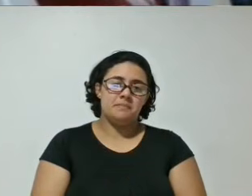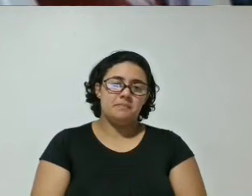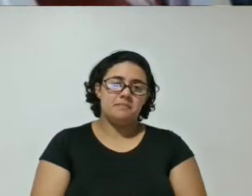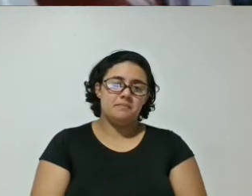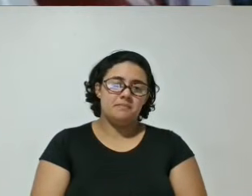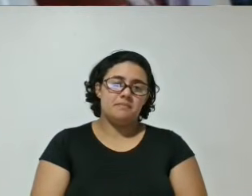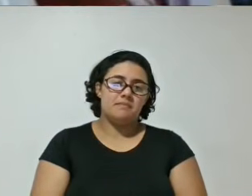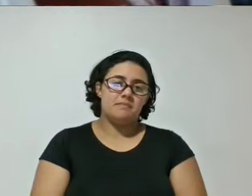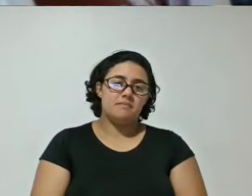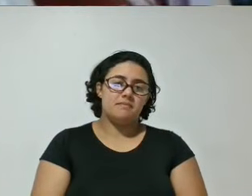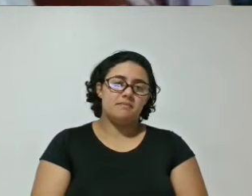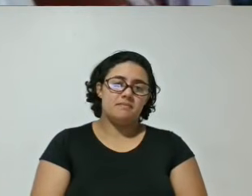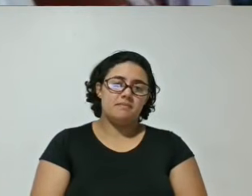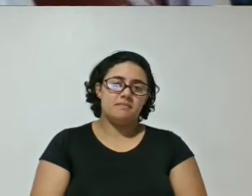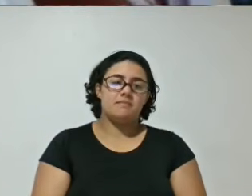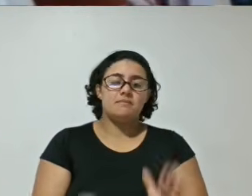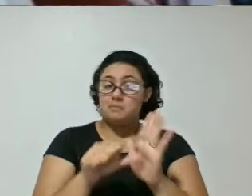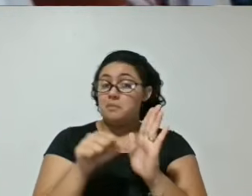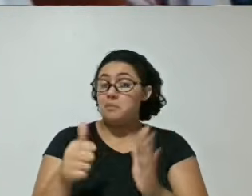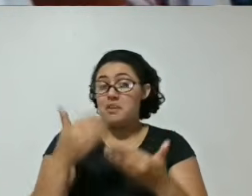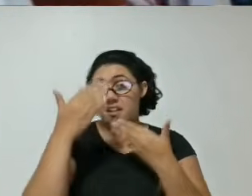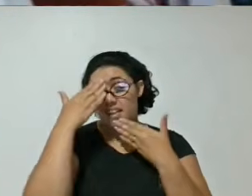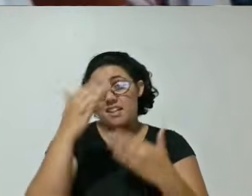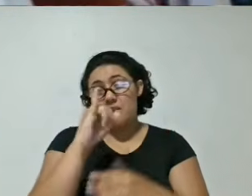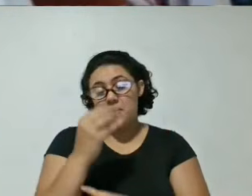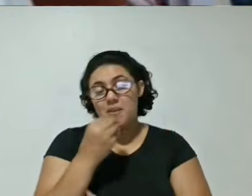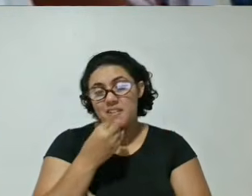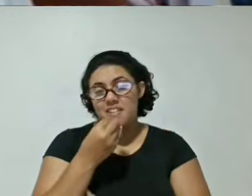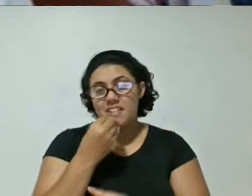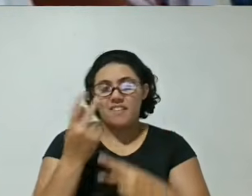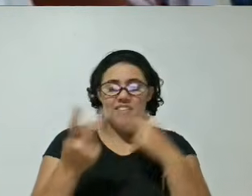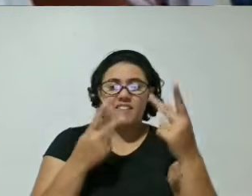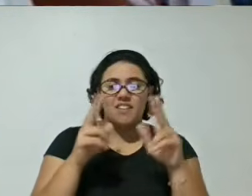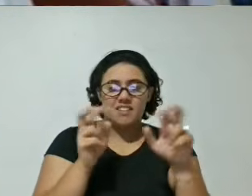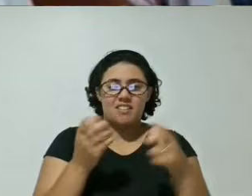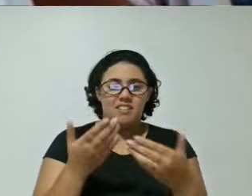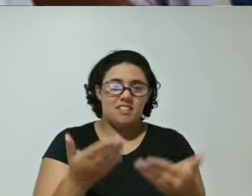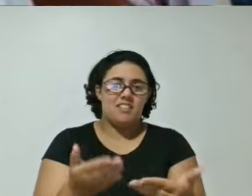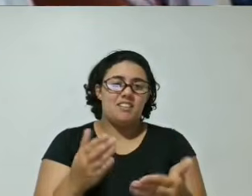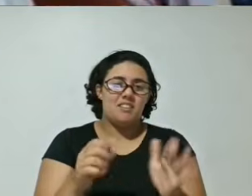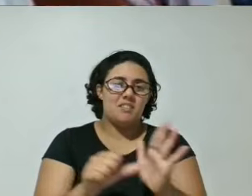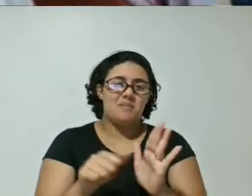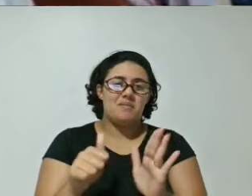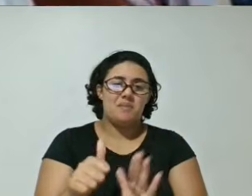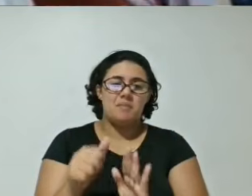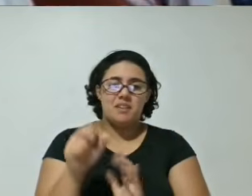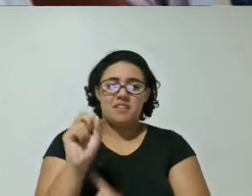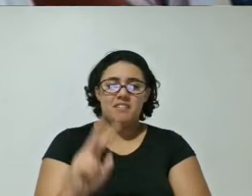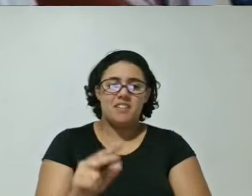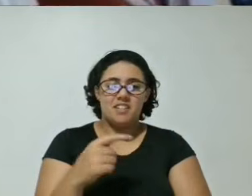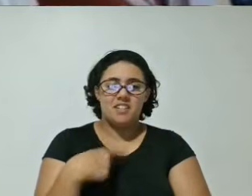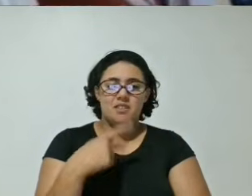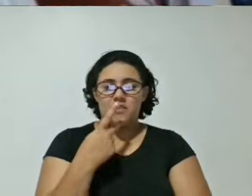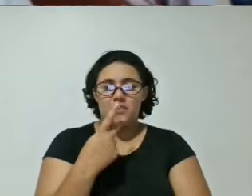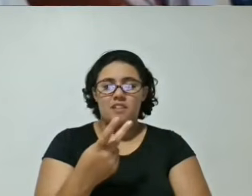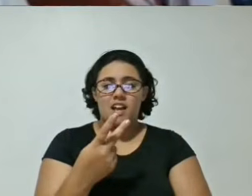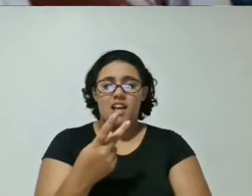Grace, primeiramente quero agradecer essa oportunidade de falar sobre isso. É sempre muito. Acho que é a primeira vez que eu falo do São Bernardo que eu não